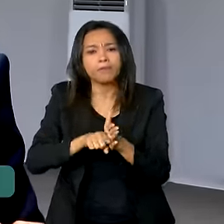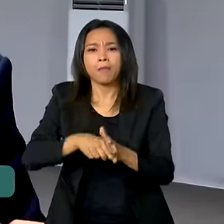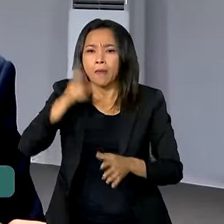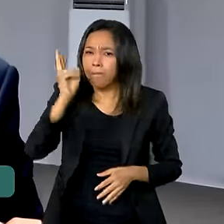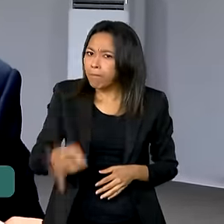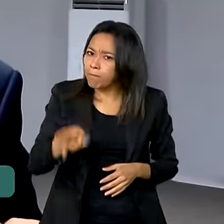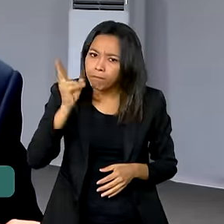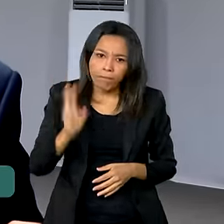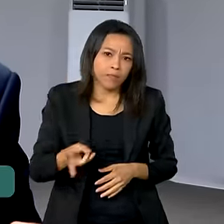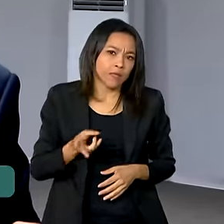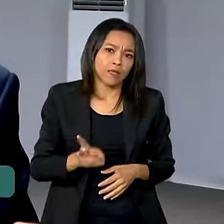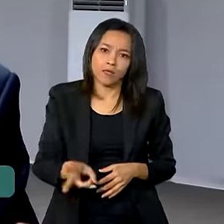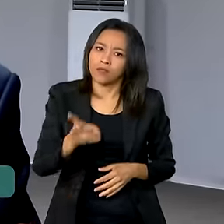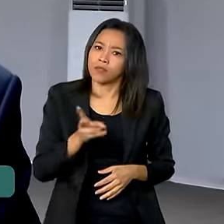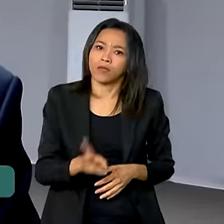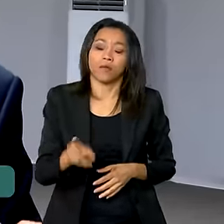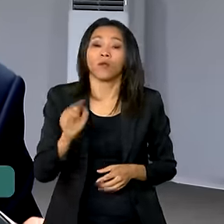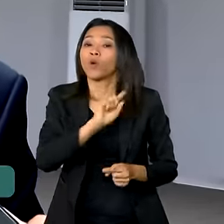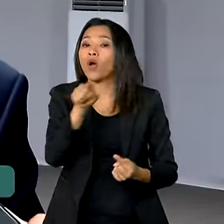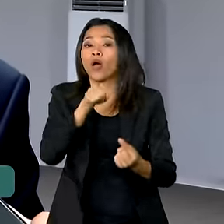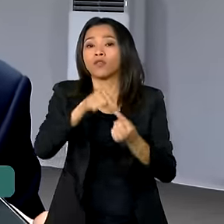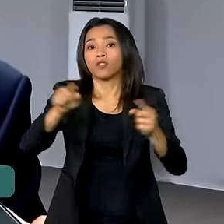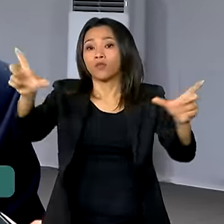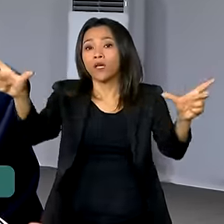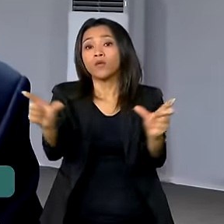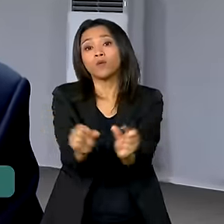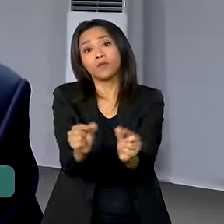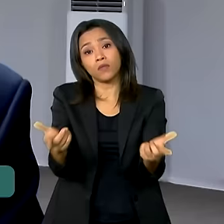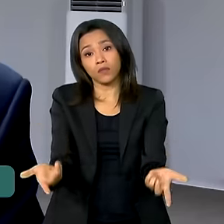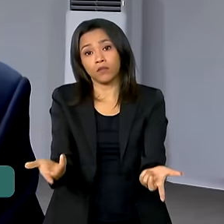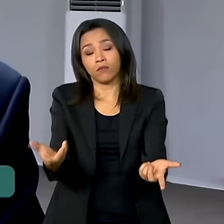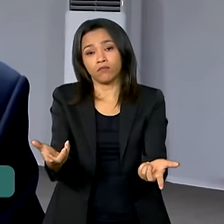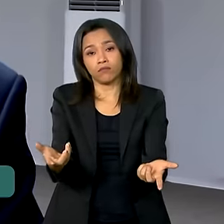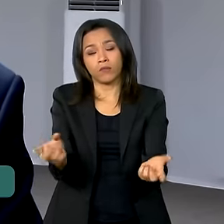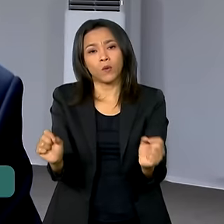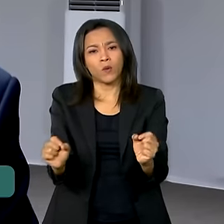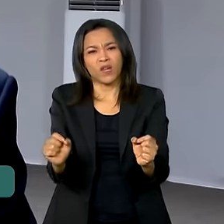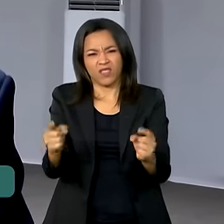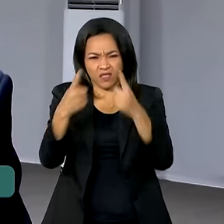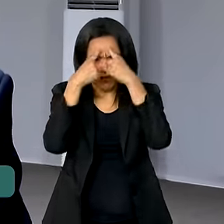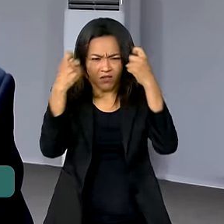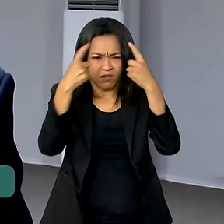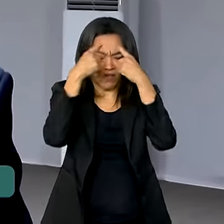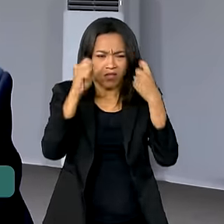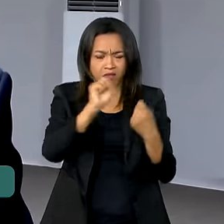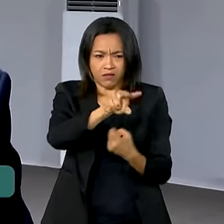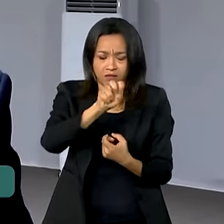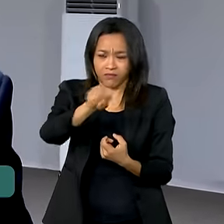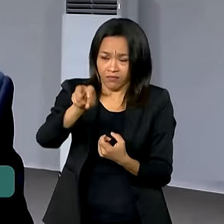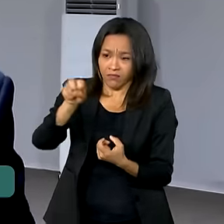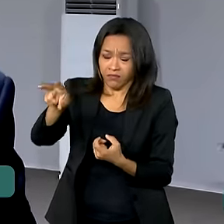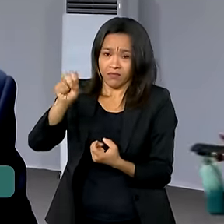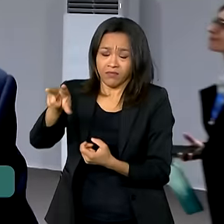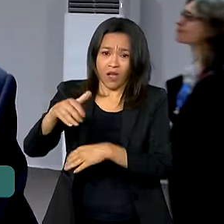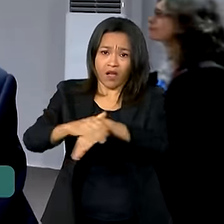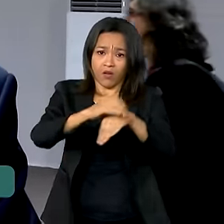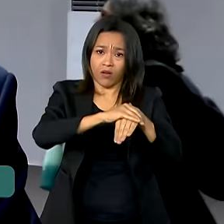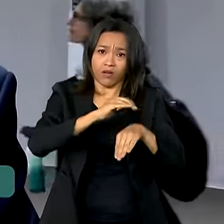no sentido de reduzir, né, essas violências, esses